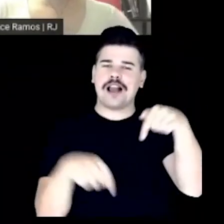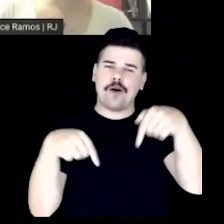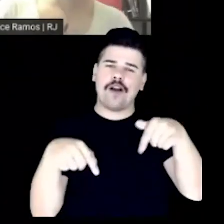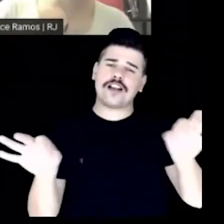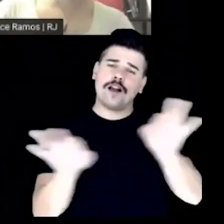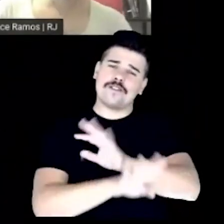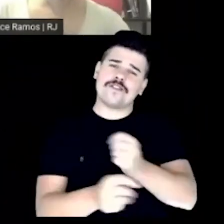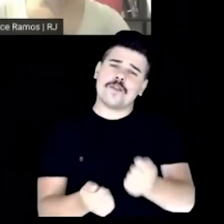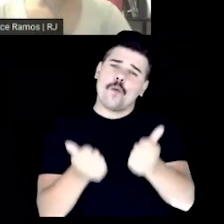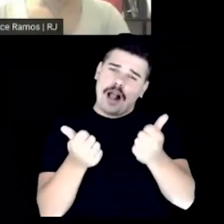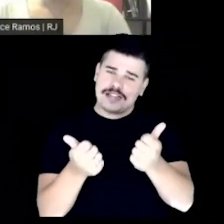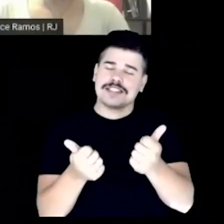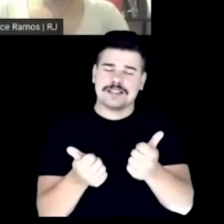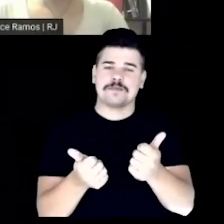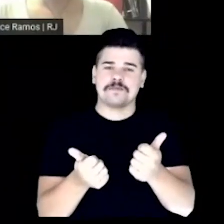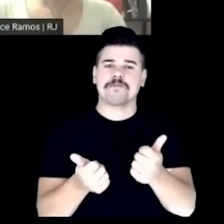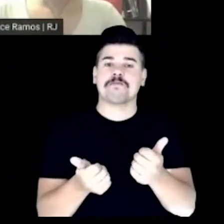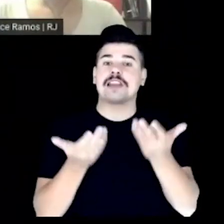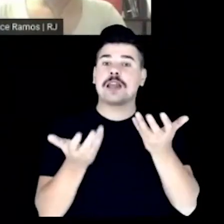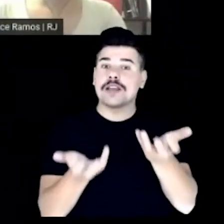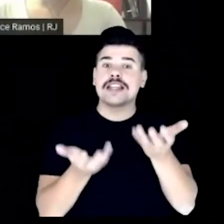né? Estamos chegando no final já do nosso bate-papo.